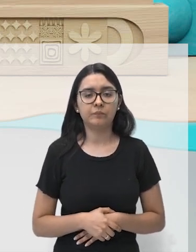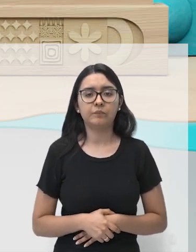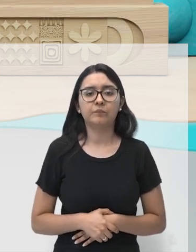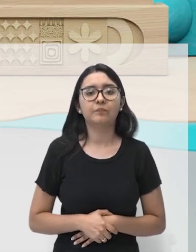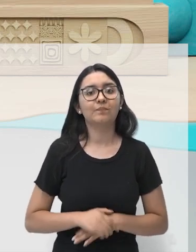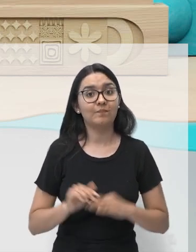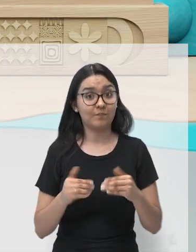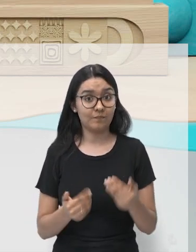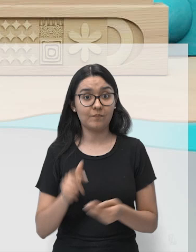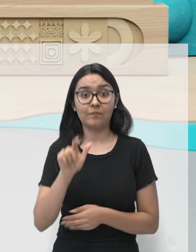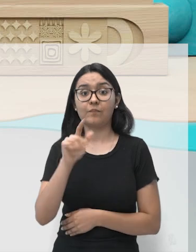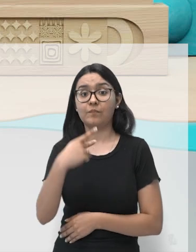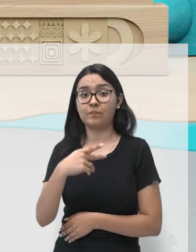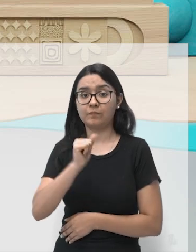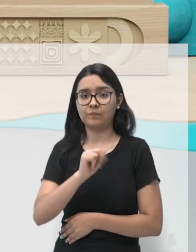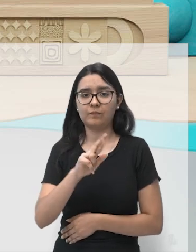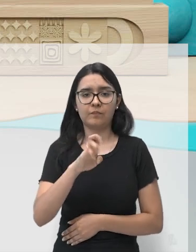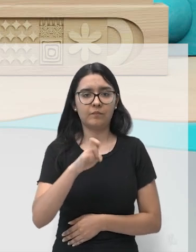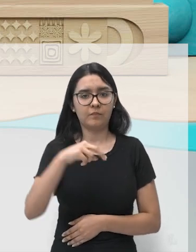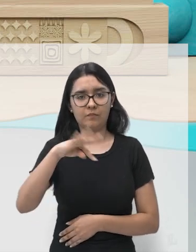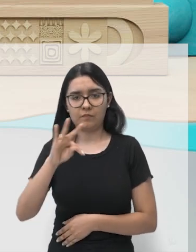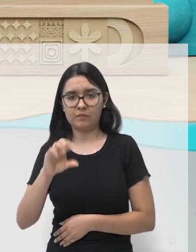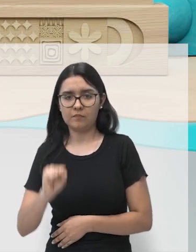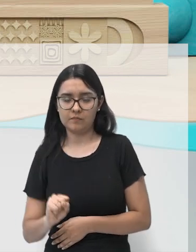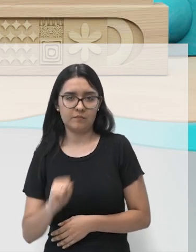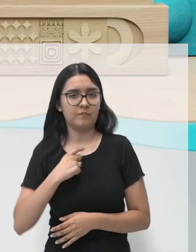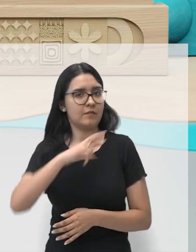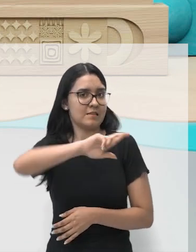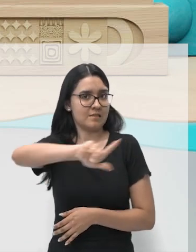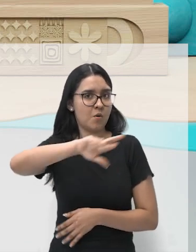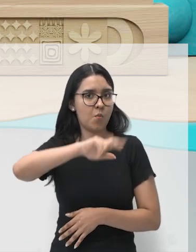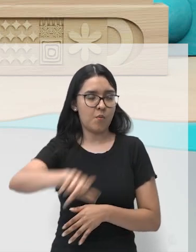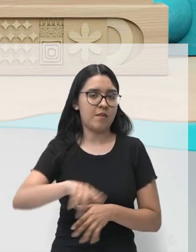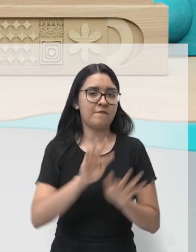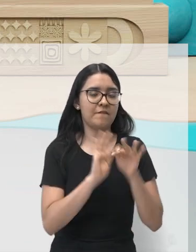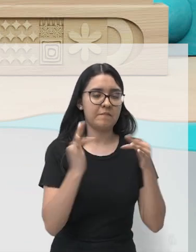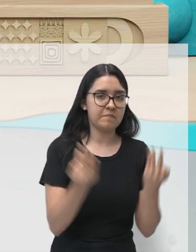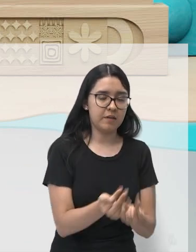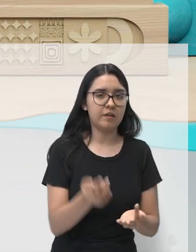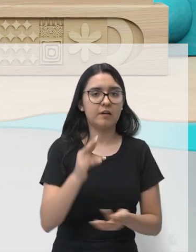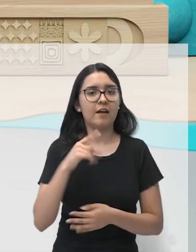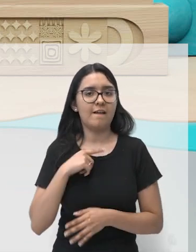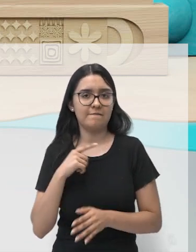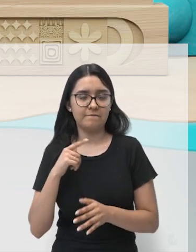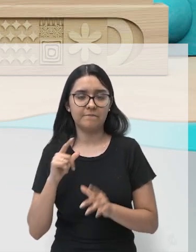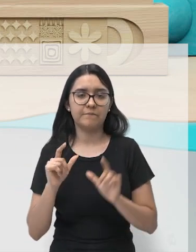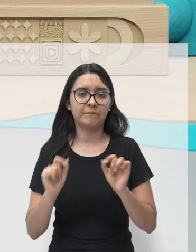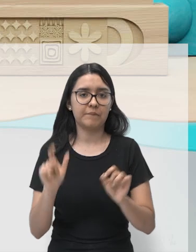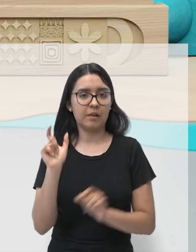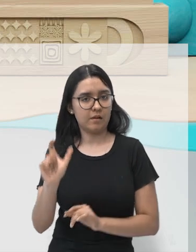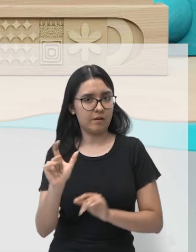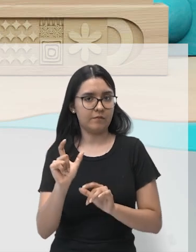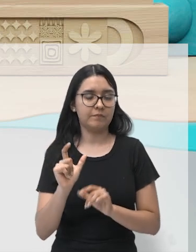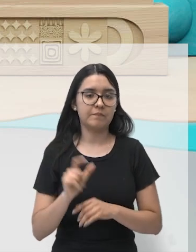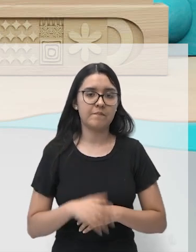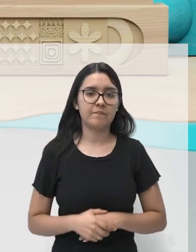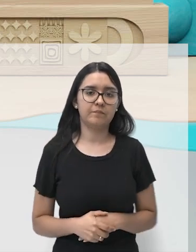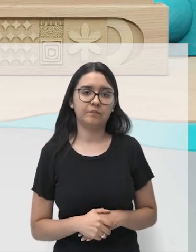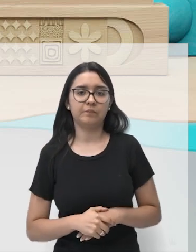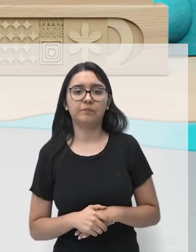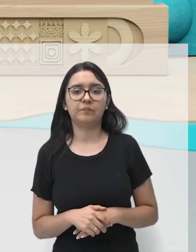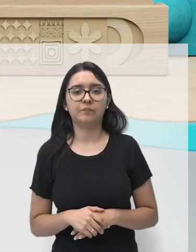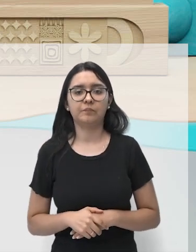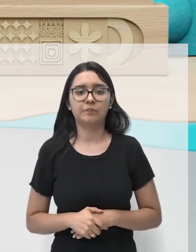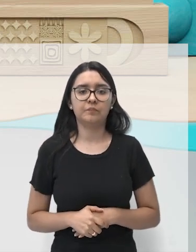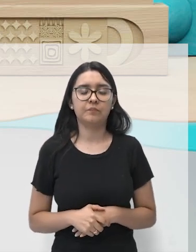Parents, que não significa parentes, é um falso cognato, um falso amigo, né? Brothers,